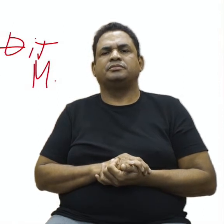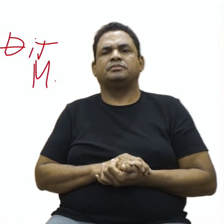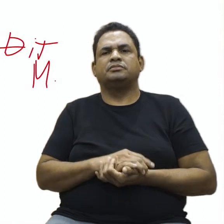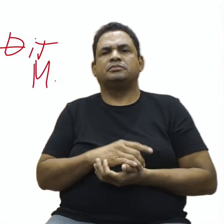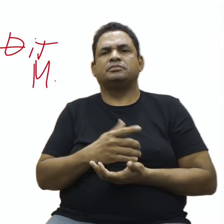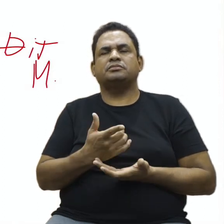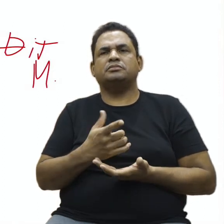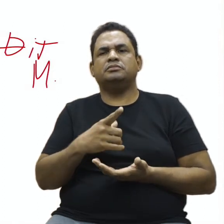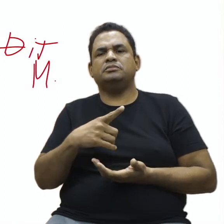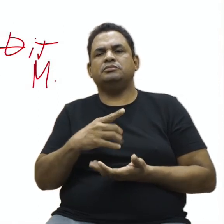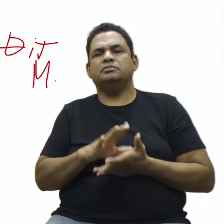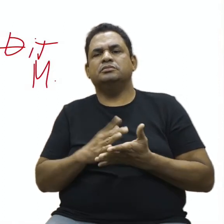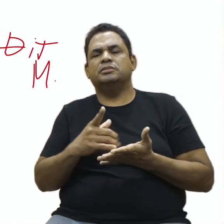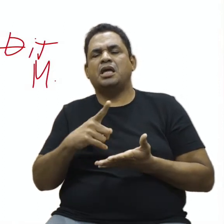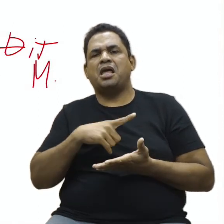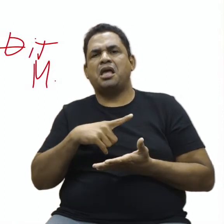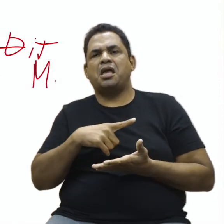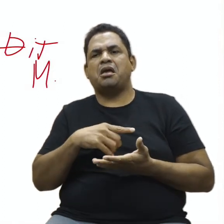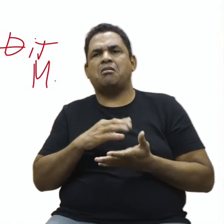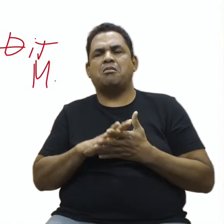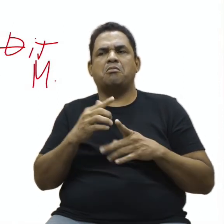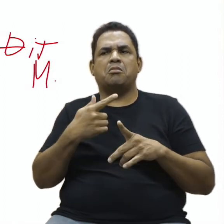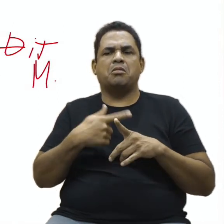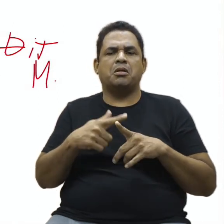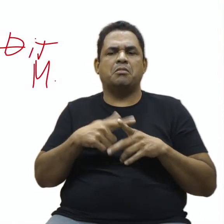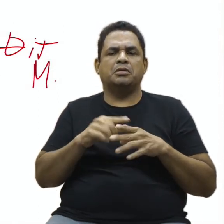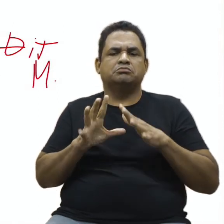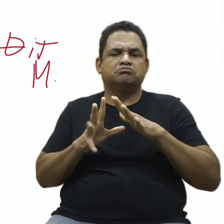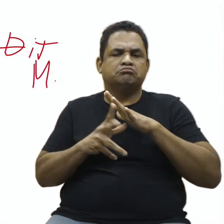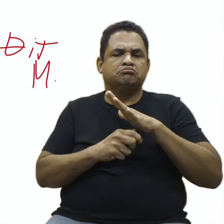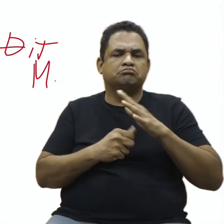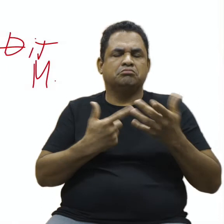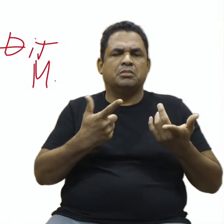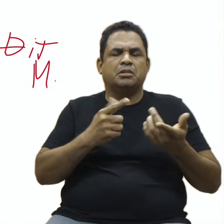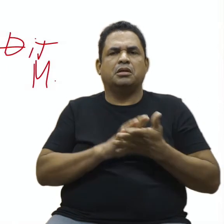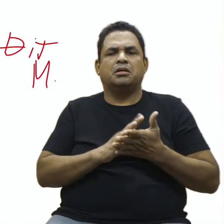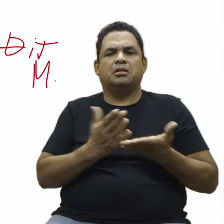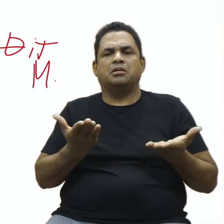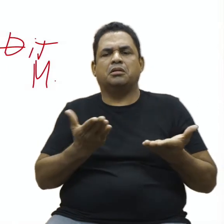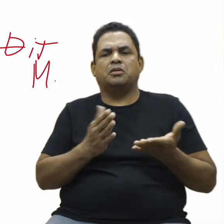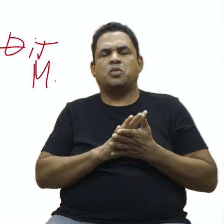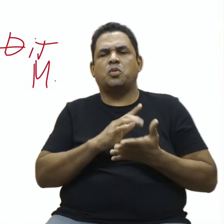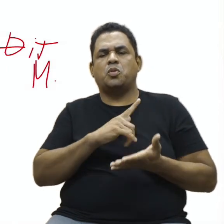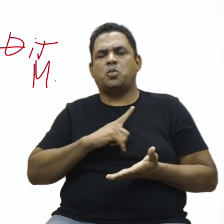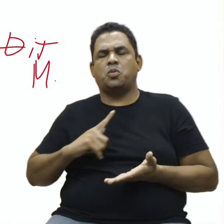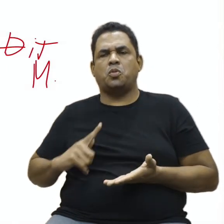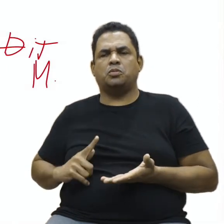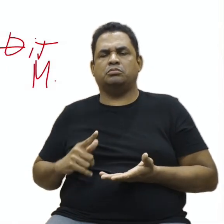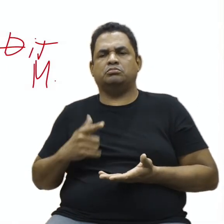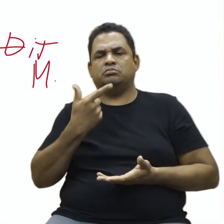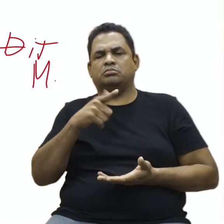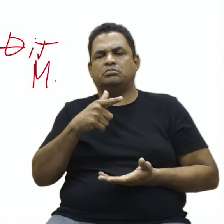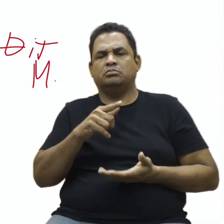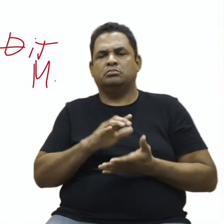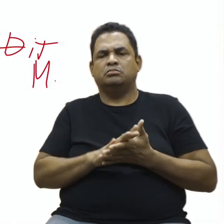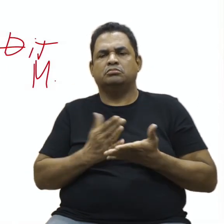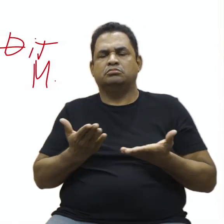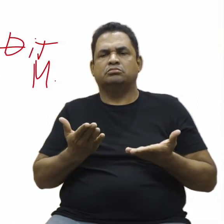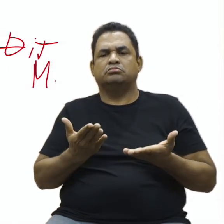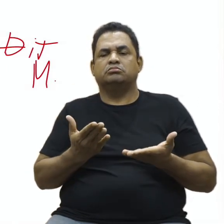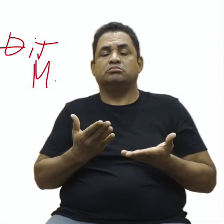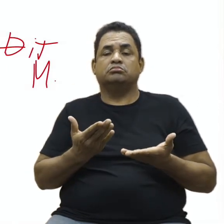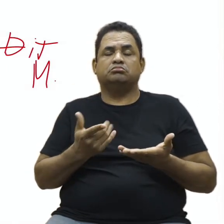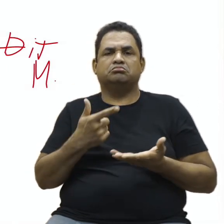algum escândalo de corrupção do nosso Brasil. Infelizmente, nós não temos esse privilégio de ter